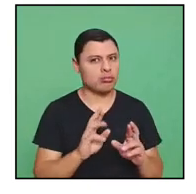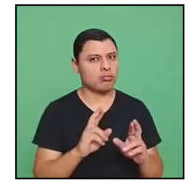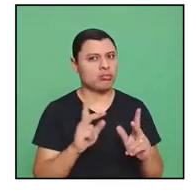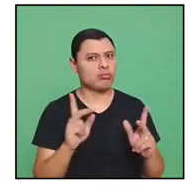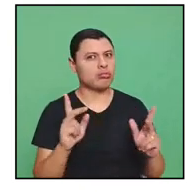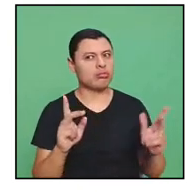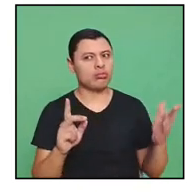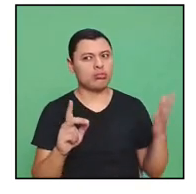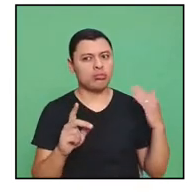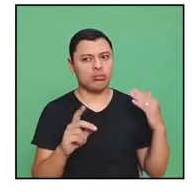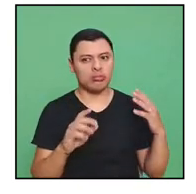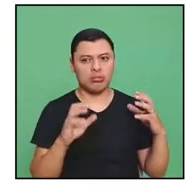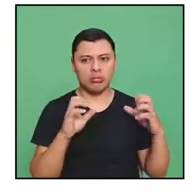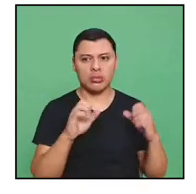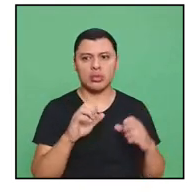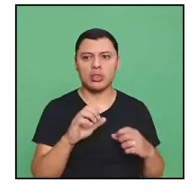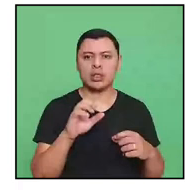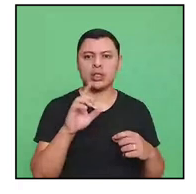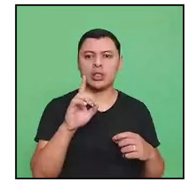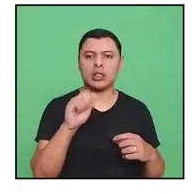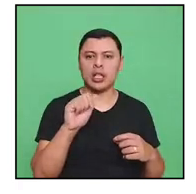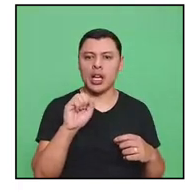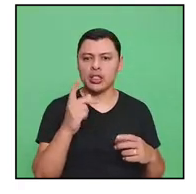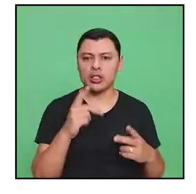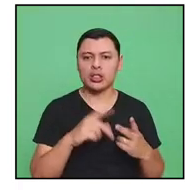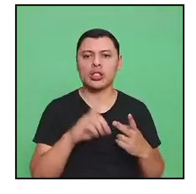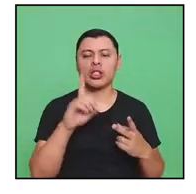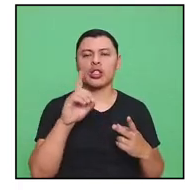época, Dash, Dogecoin,